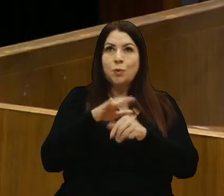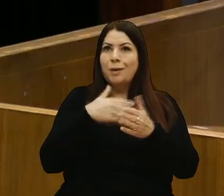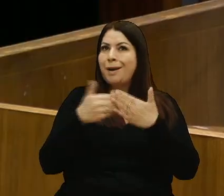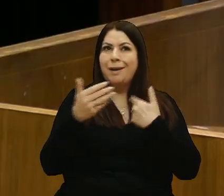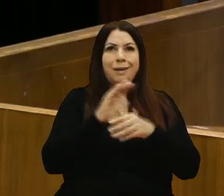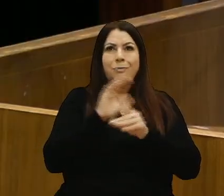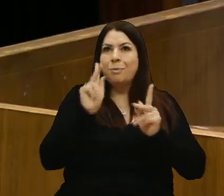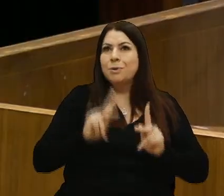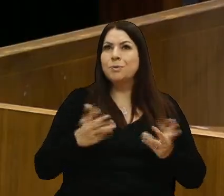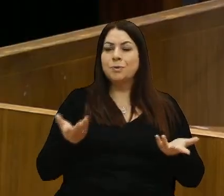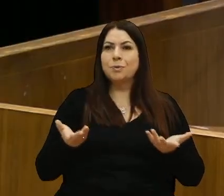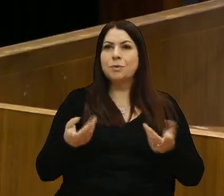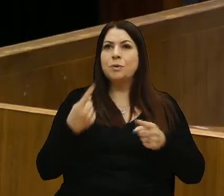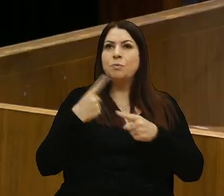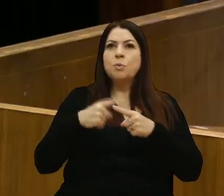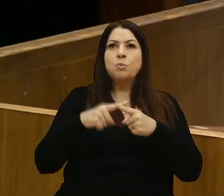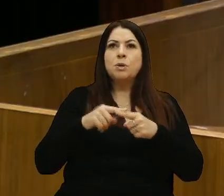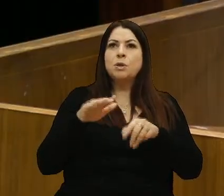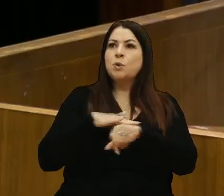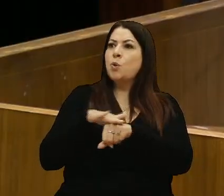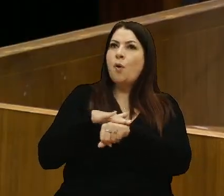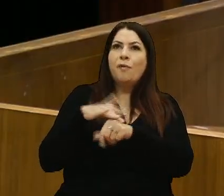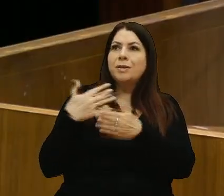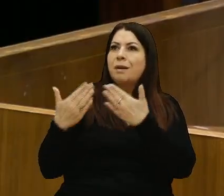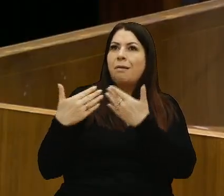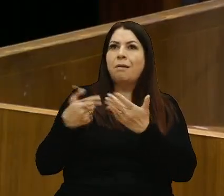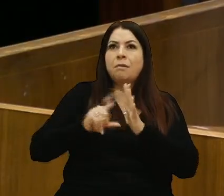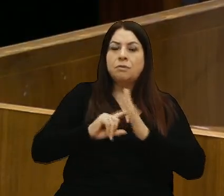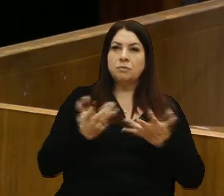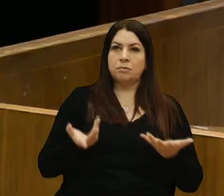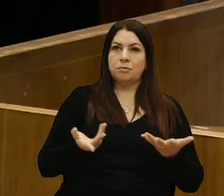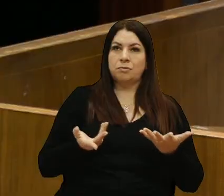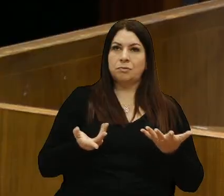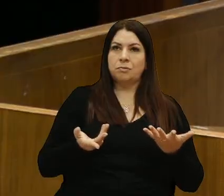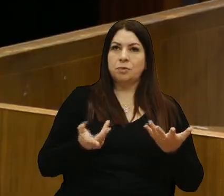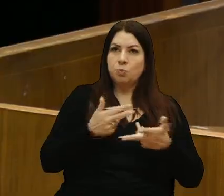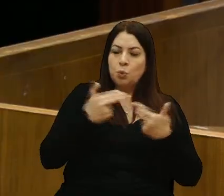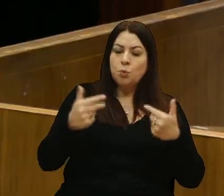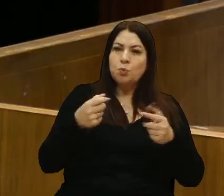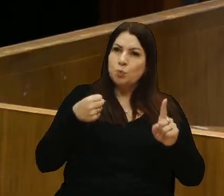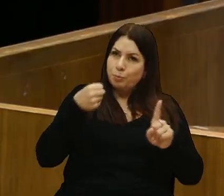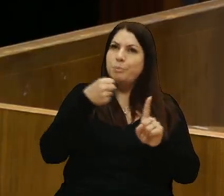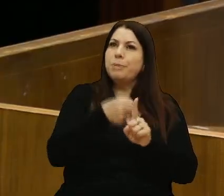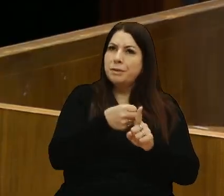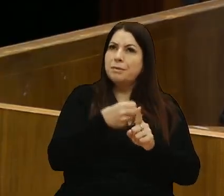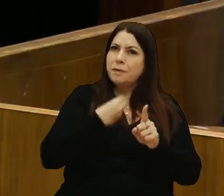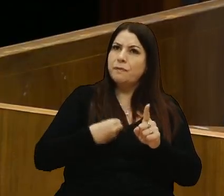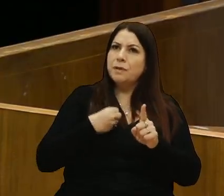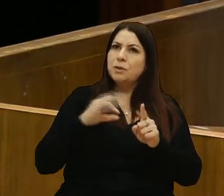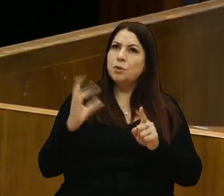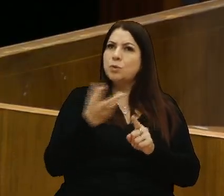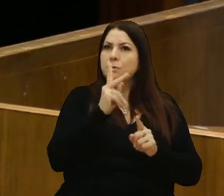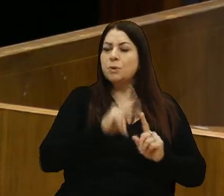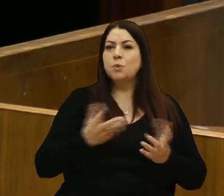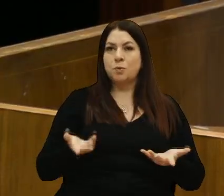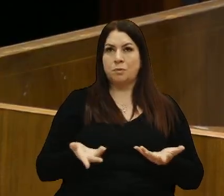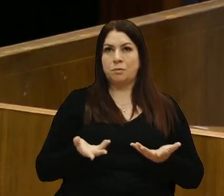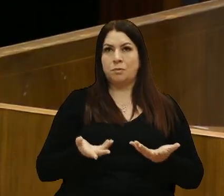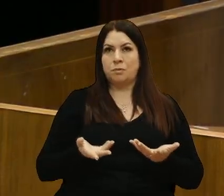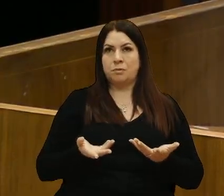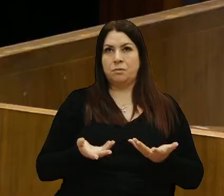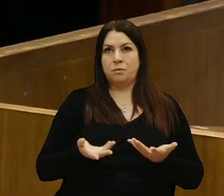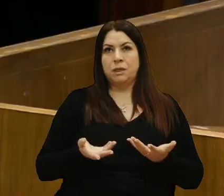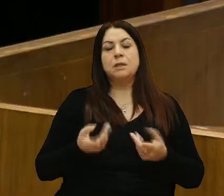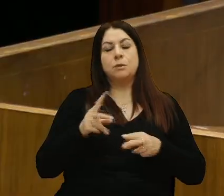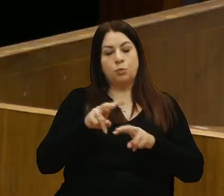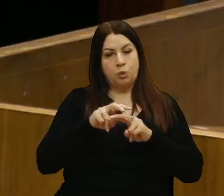ninguém. Por que não dialogar anteriormente em algo que vai impactar com a vida de todos e de todas?